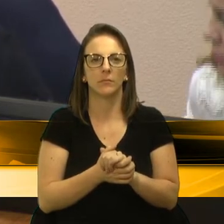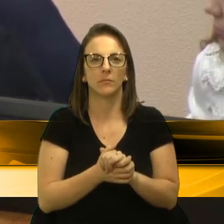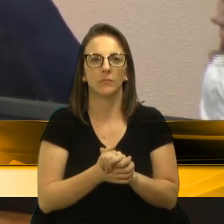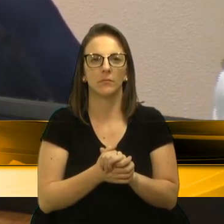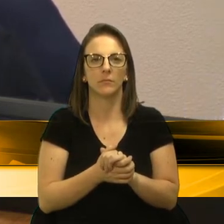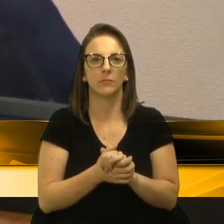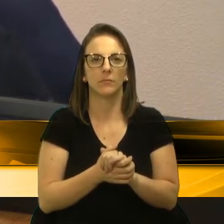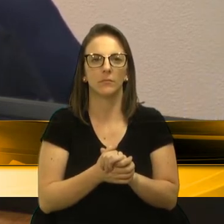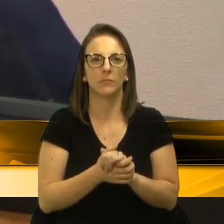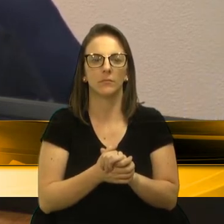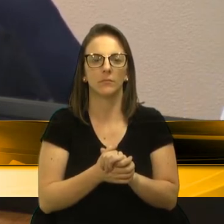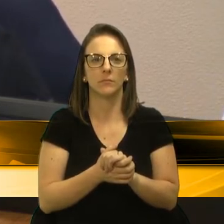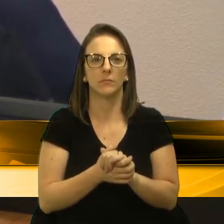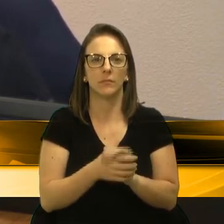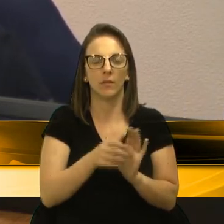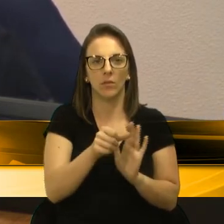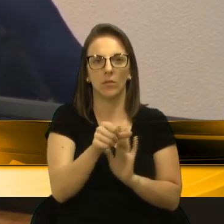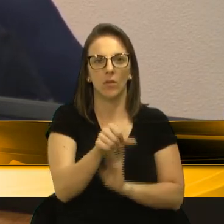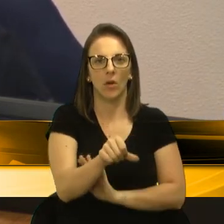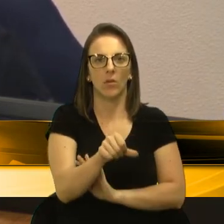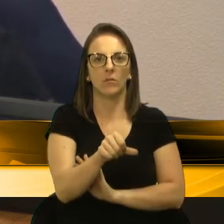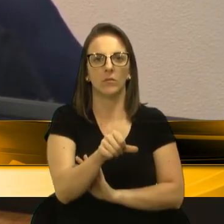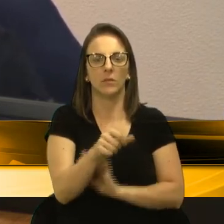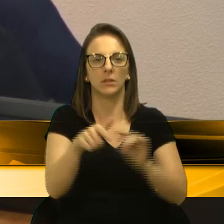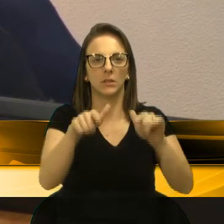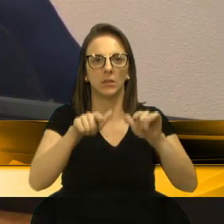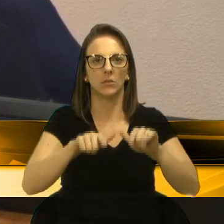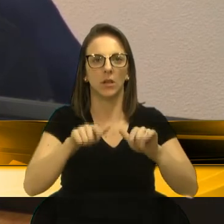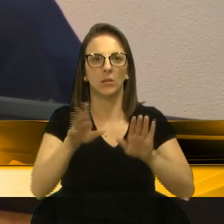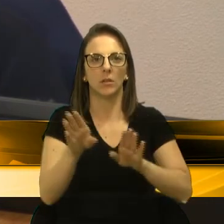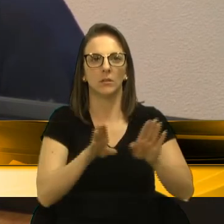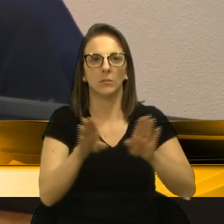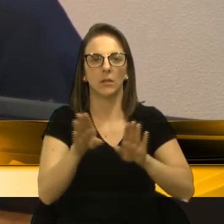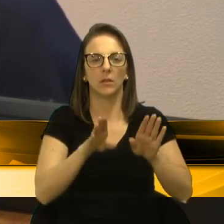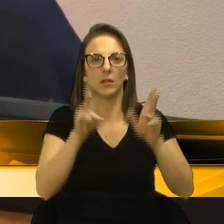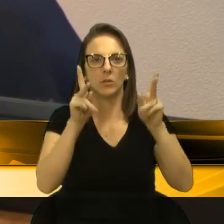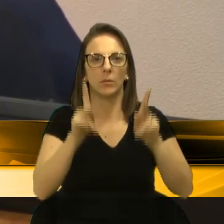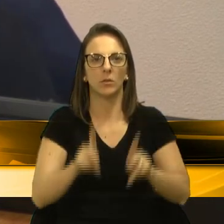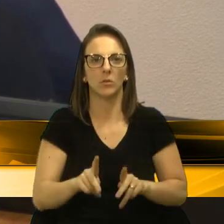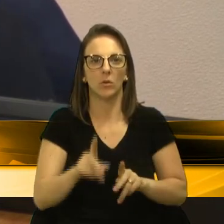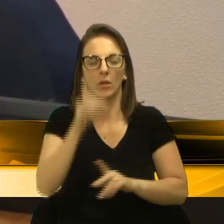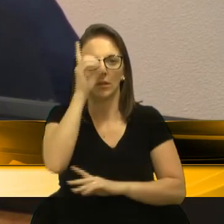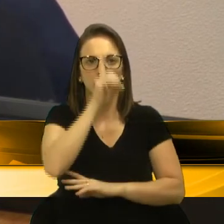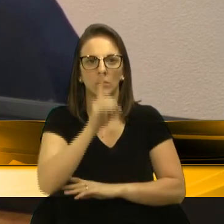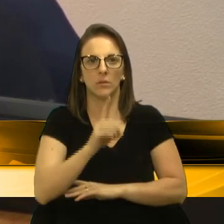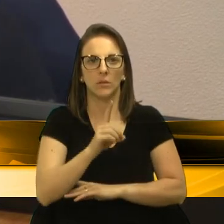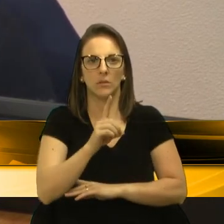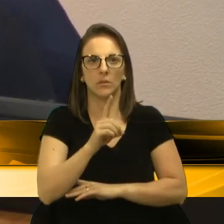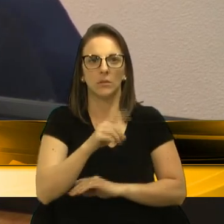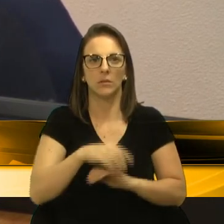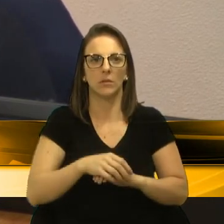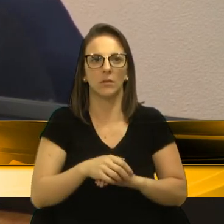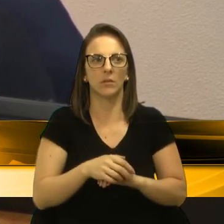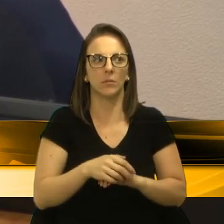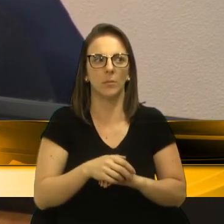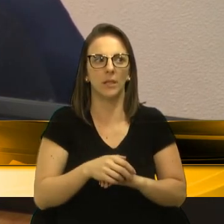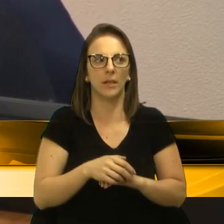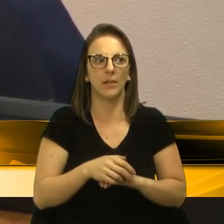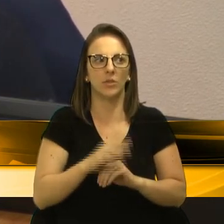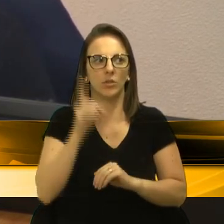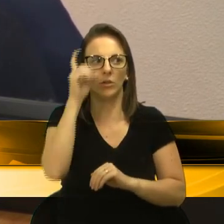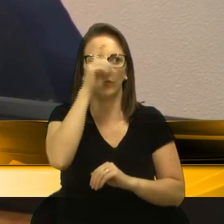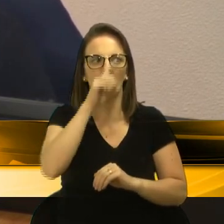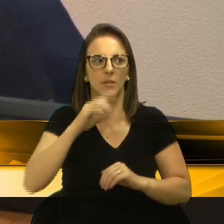Seção 9. Do Certificado de Acessibilidade das Pessoas com Deficiência ou Mobilidade Reduzida. Artigo 39. Será exigida a apresentação de Certificado